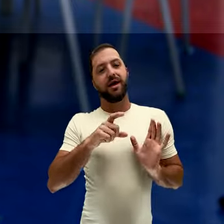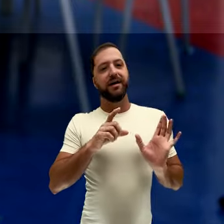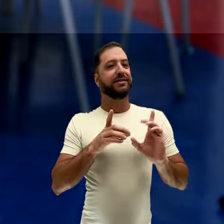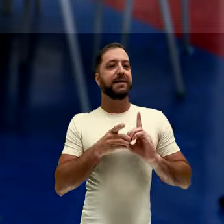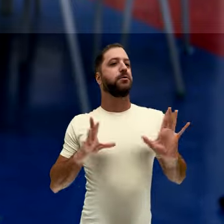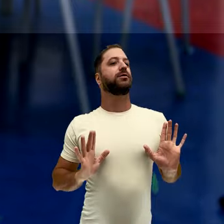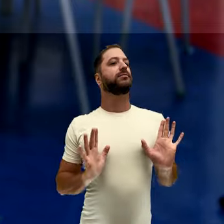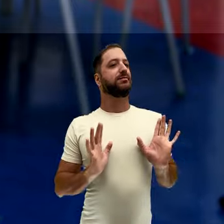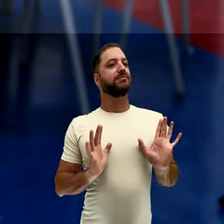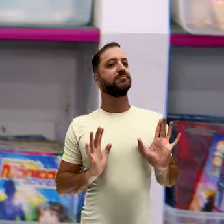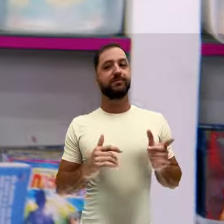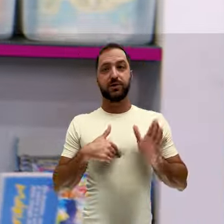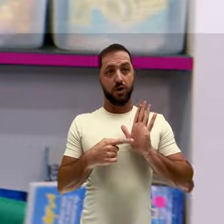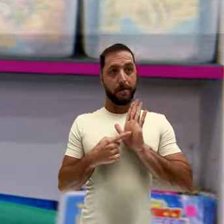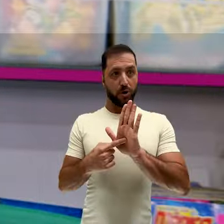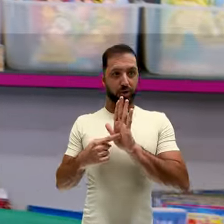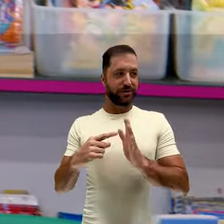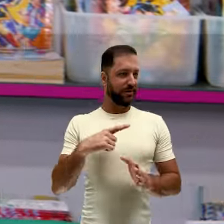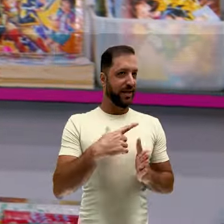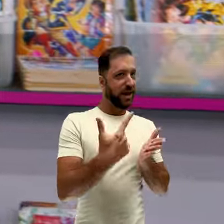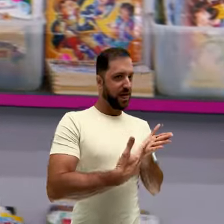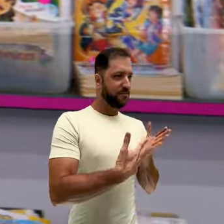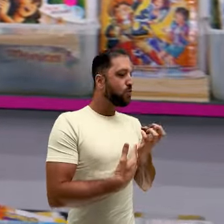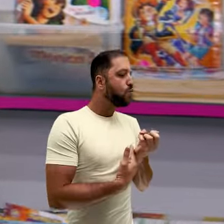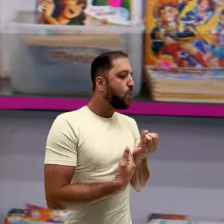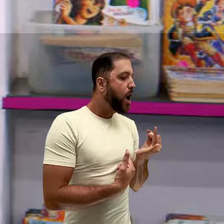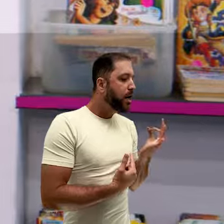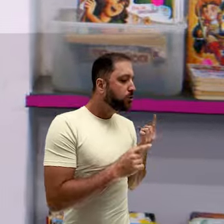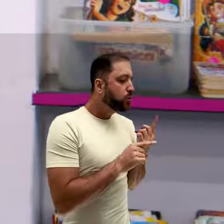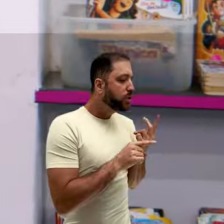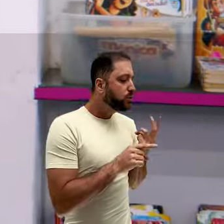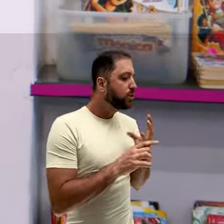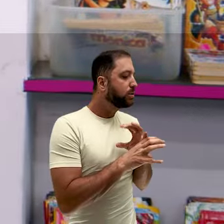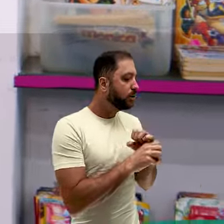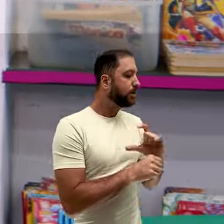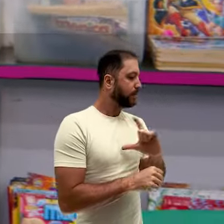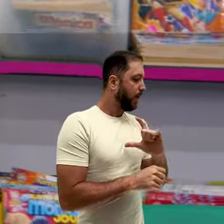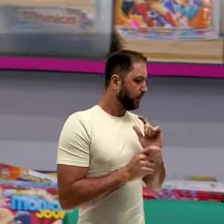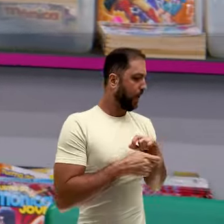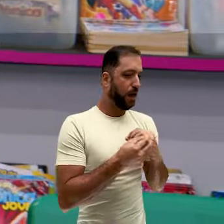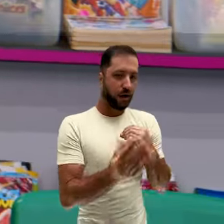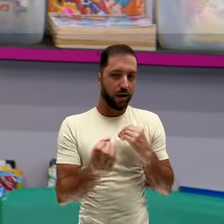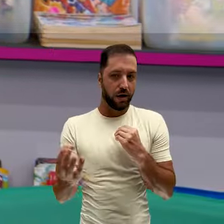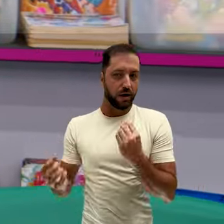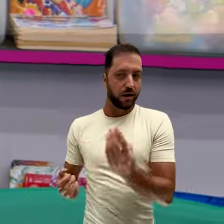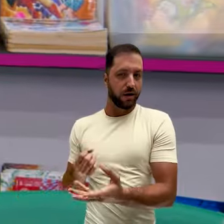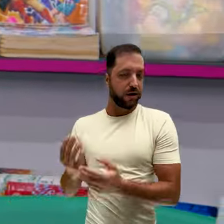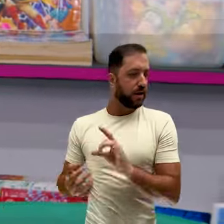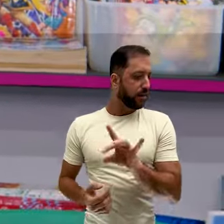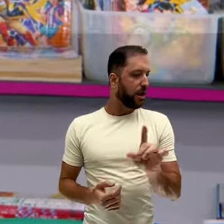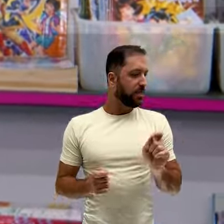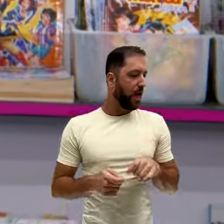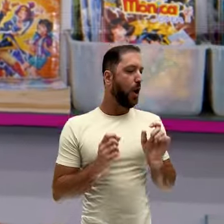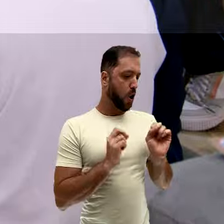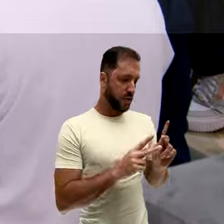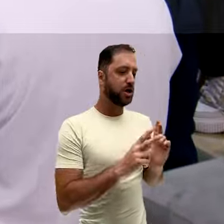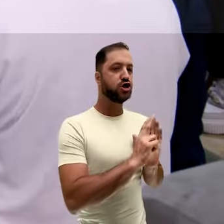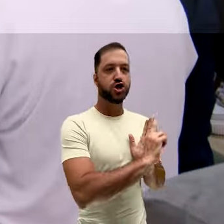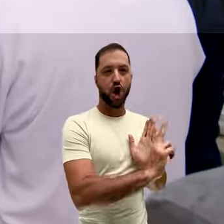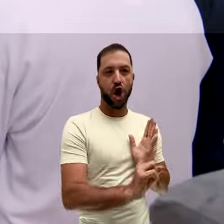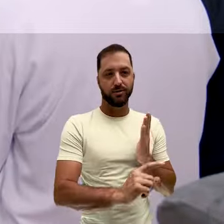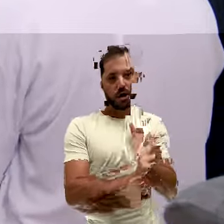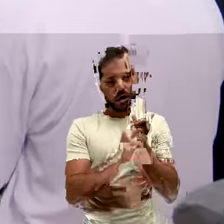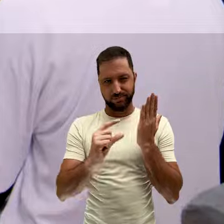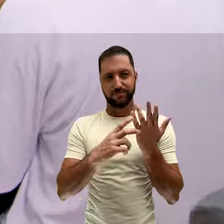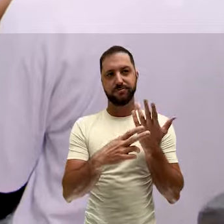que é democrática. Eu apresento alguns títulos que a gente tem na quantidade necessária para o clube e leio